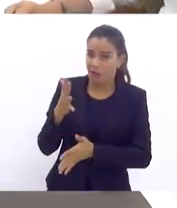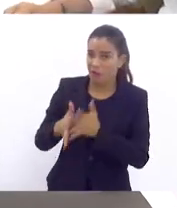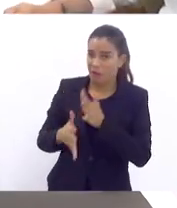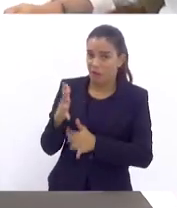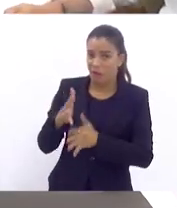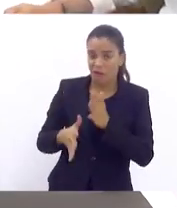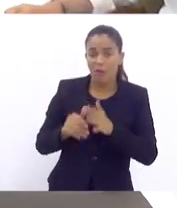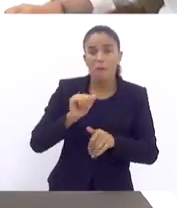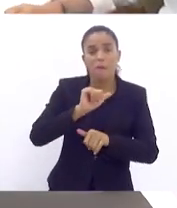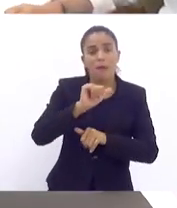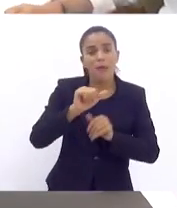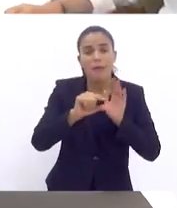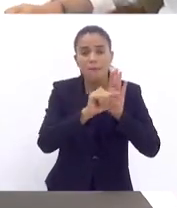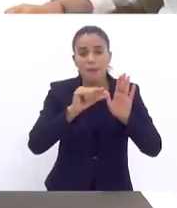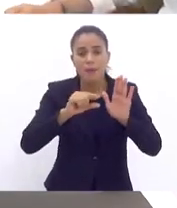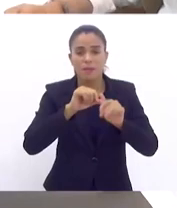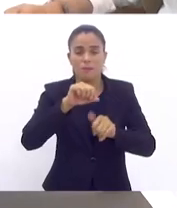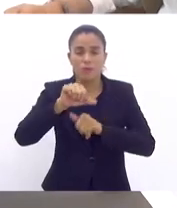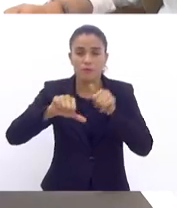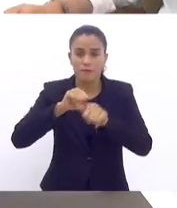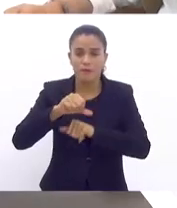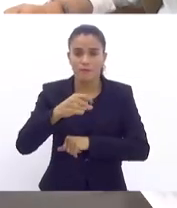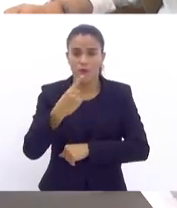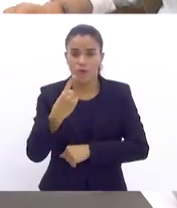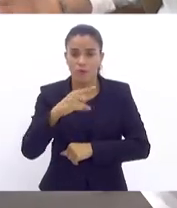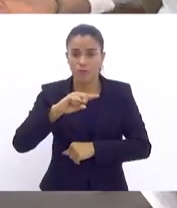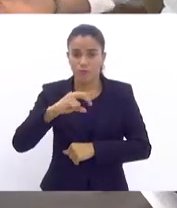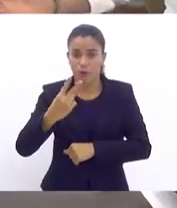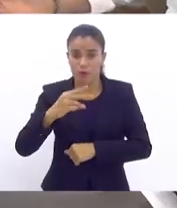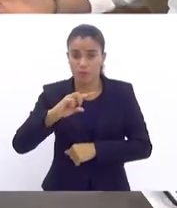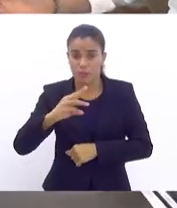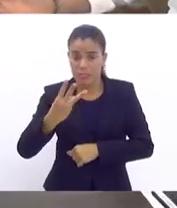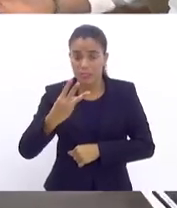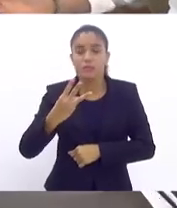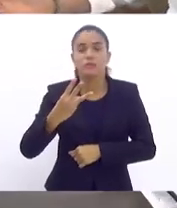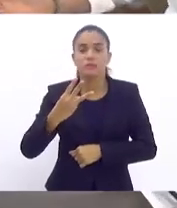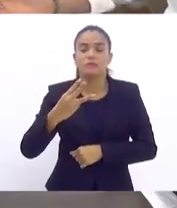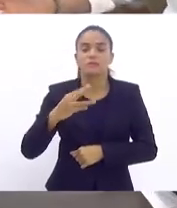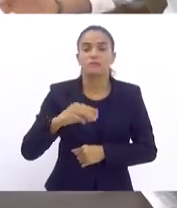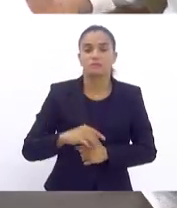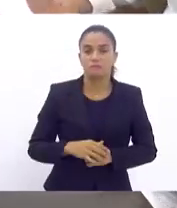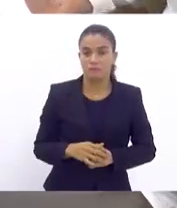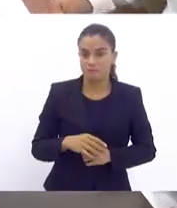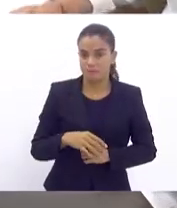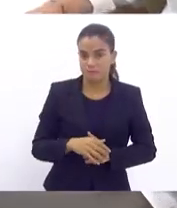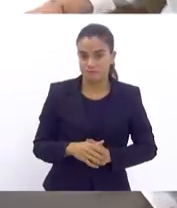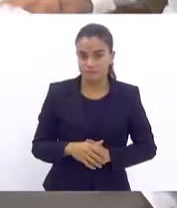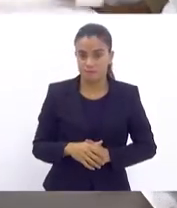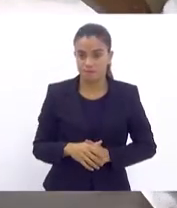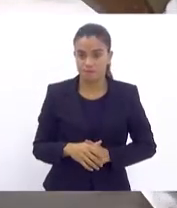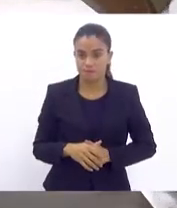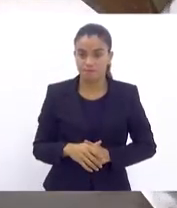emenda modificativa dois três e a supressivam São quatro emendas no total